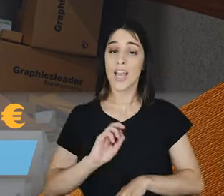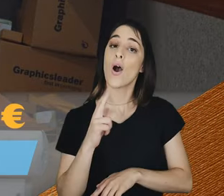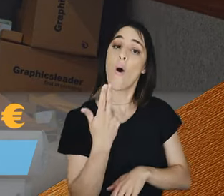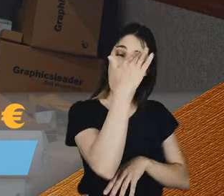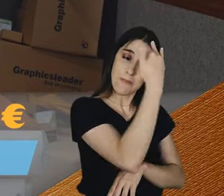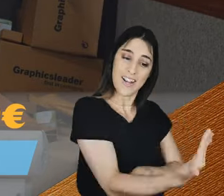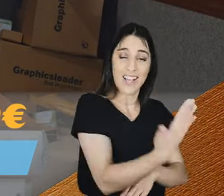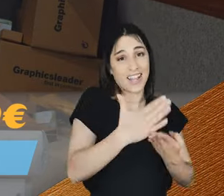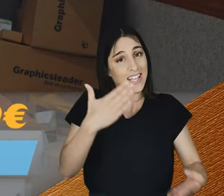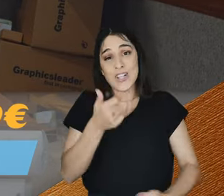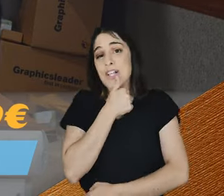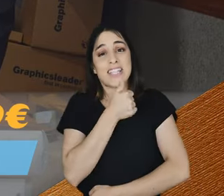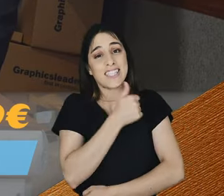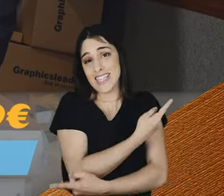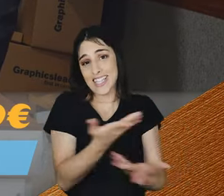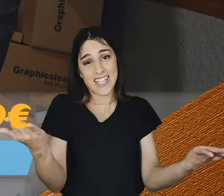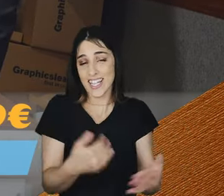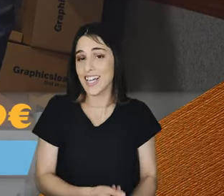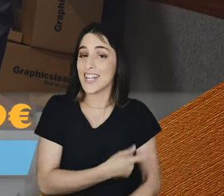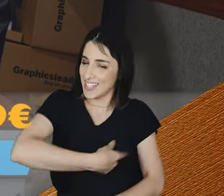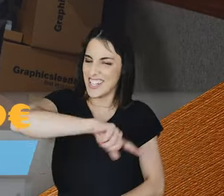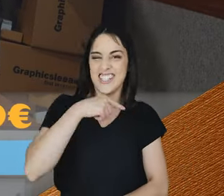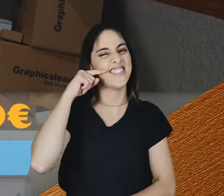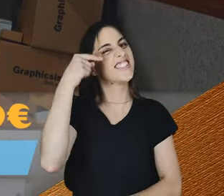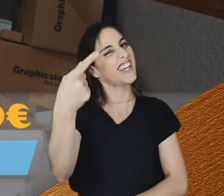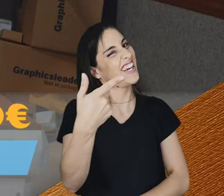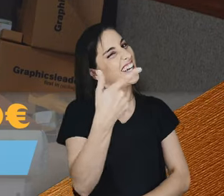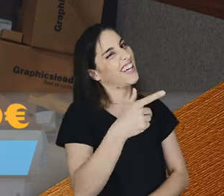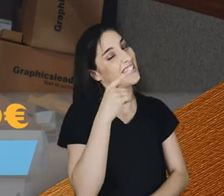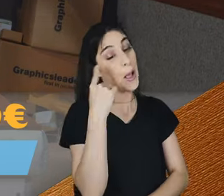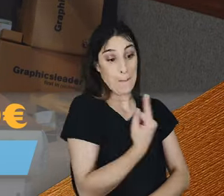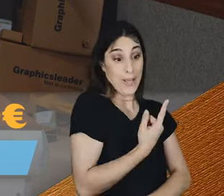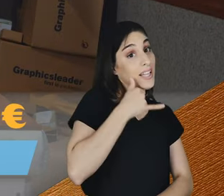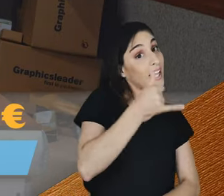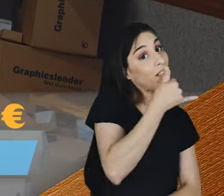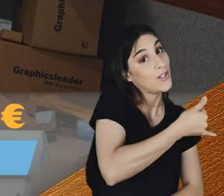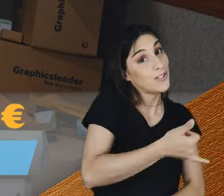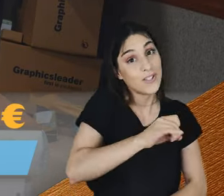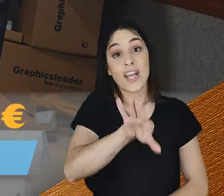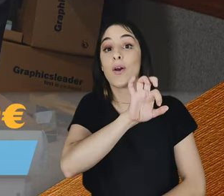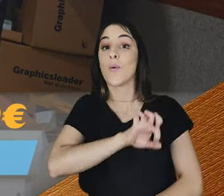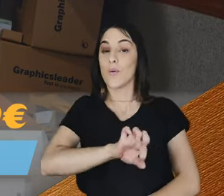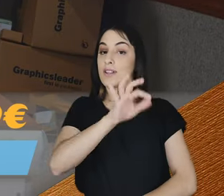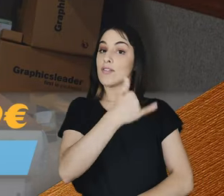parede, é só meter, cola em todo lado, Vitor. Somos especiais. Só tem que ligar